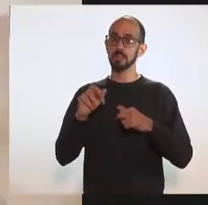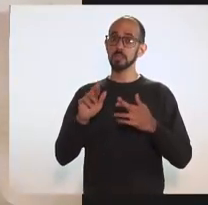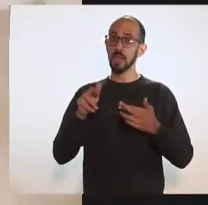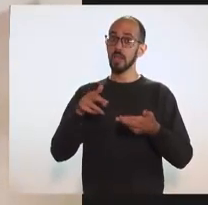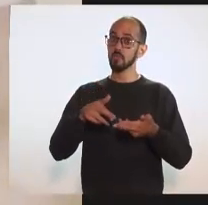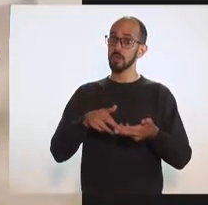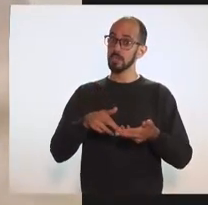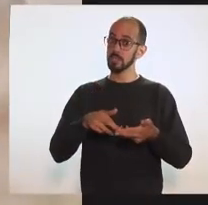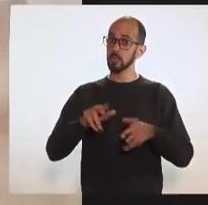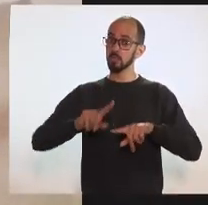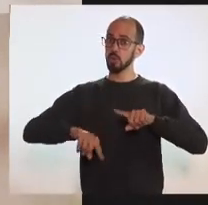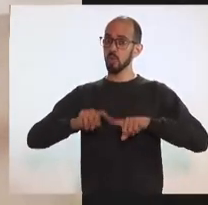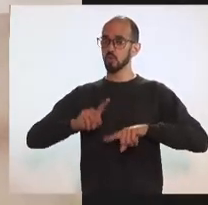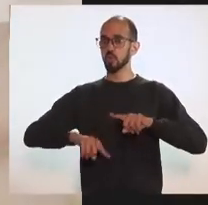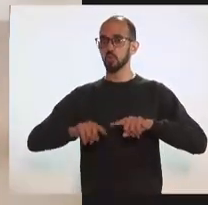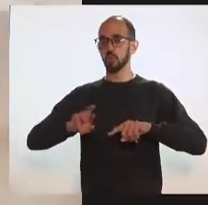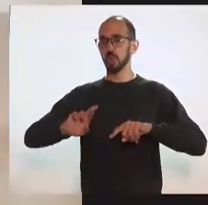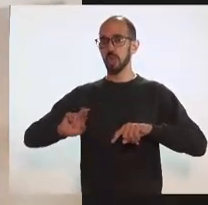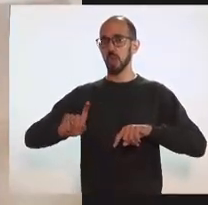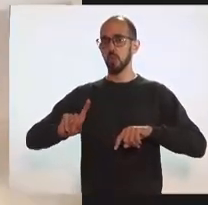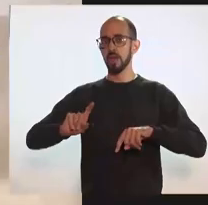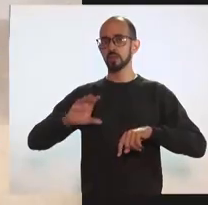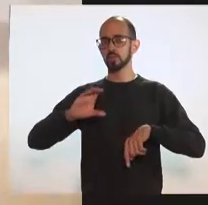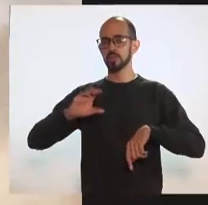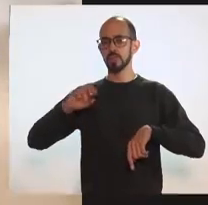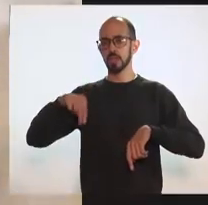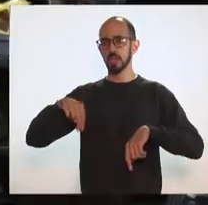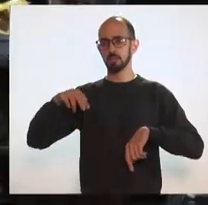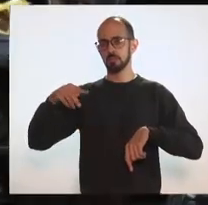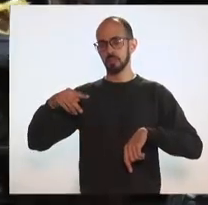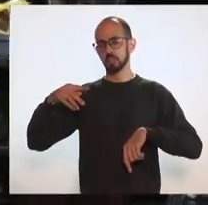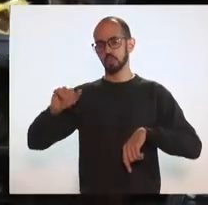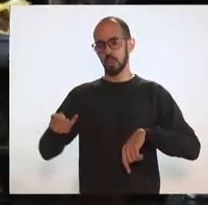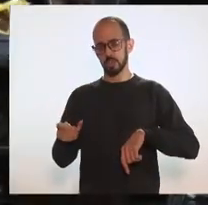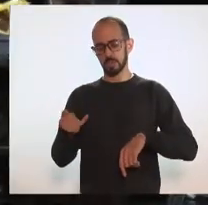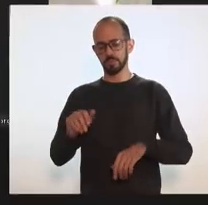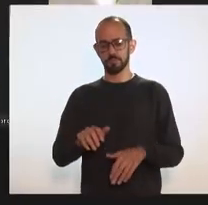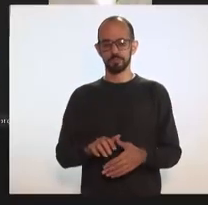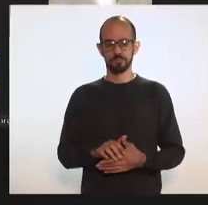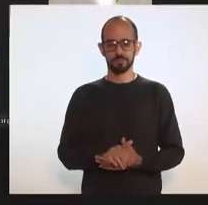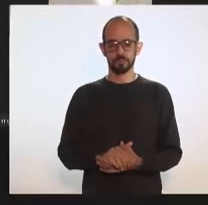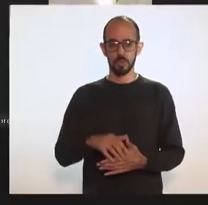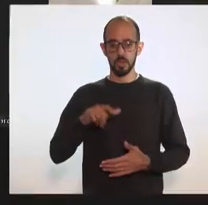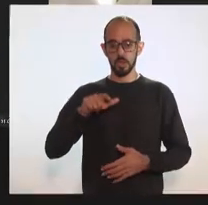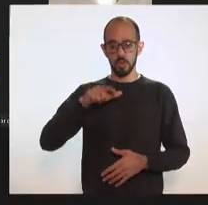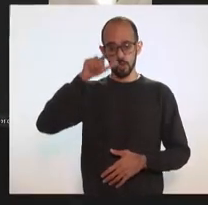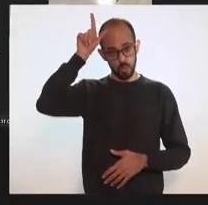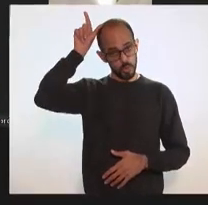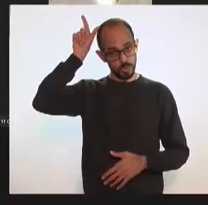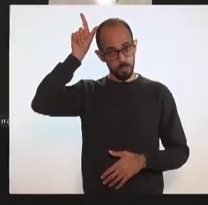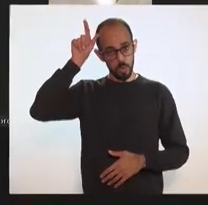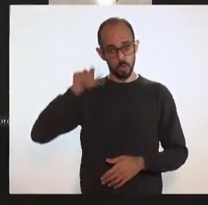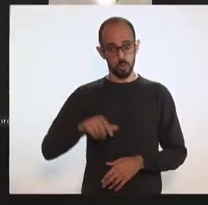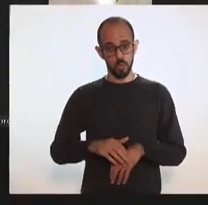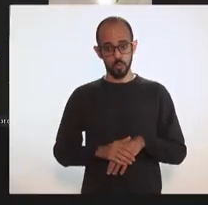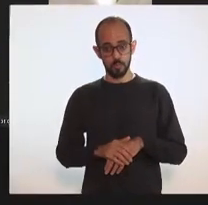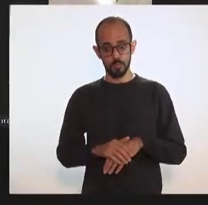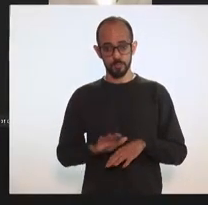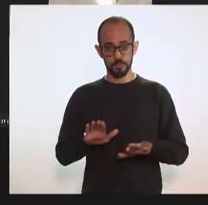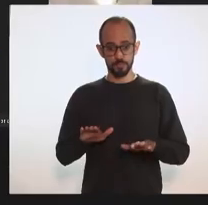na capacidade de produção no CNPJ Obrigado Presidente Deputado Luiz Paulo Oi